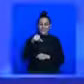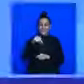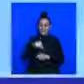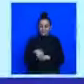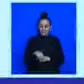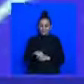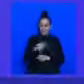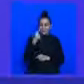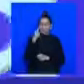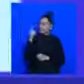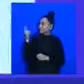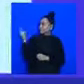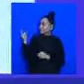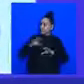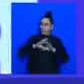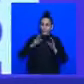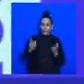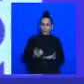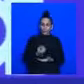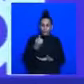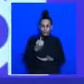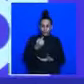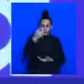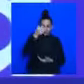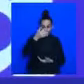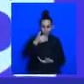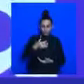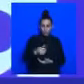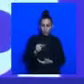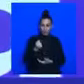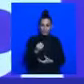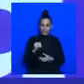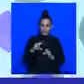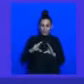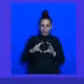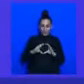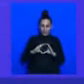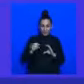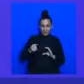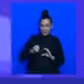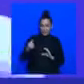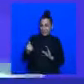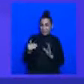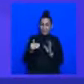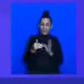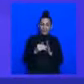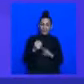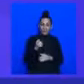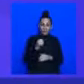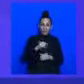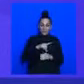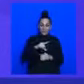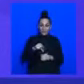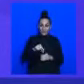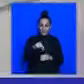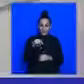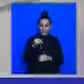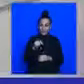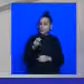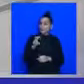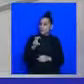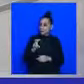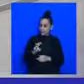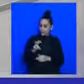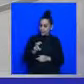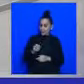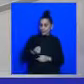o nosso Globo número 1 está preparado aqui com suporte carregado com 80 bolas numeradas fizeram a 80 e deste globo sortearemos